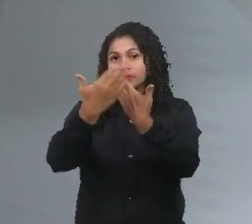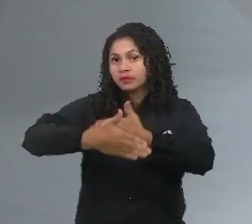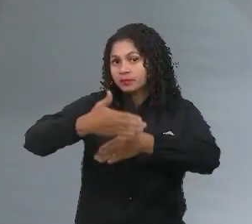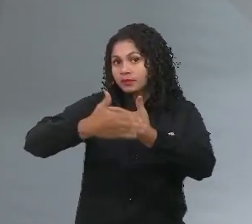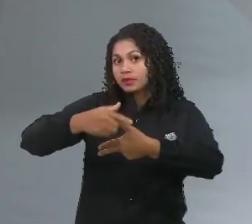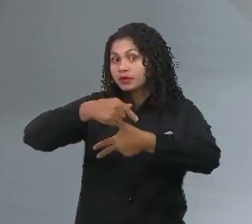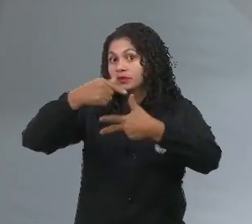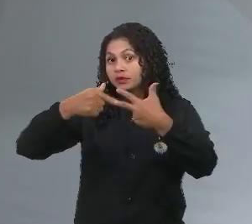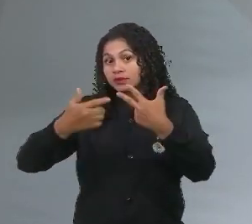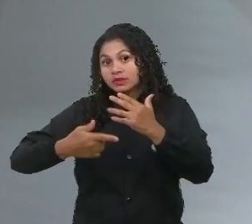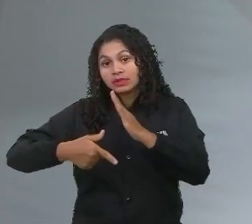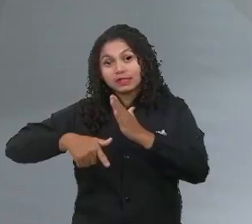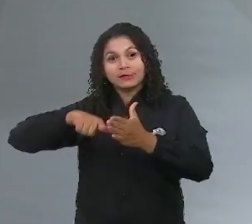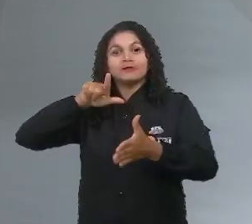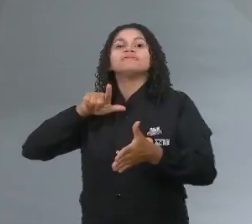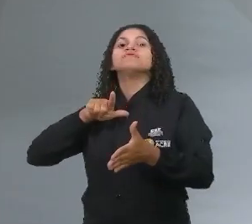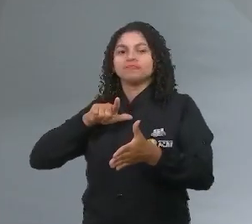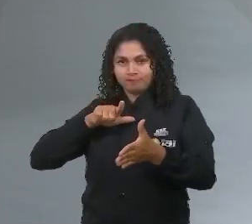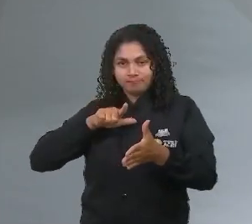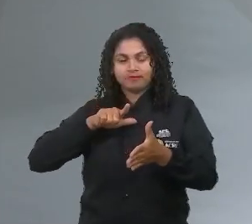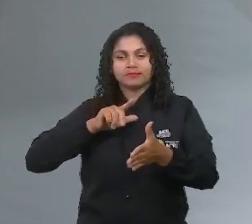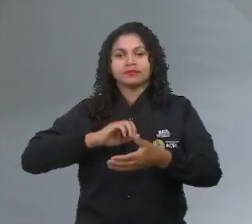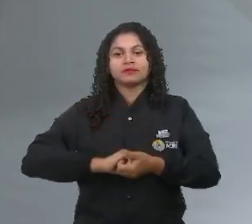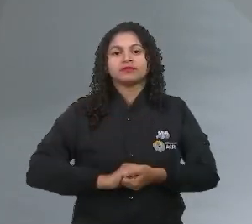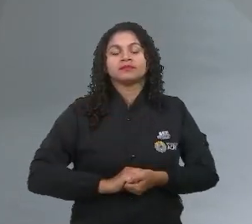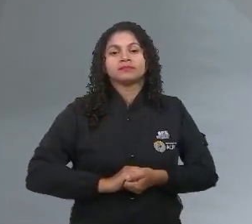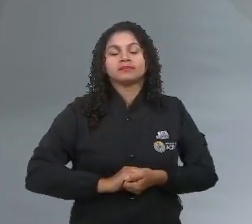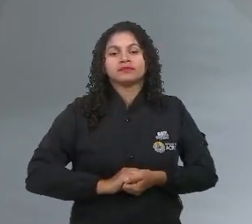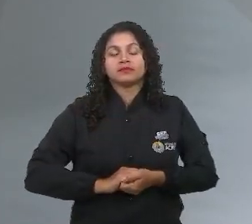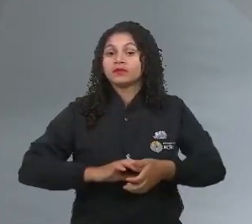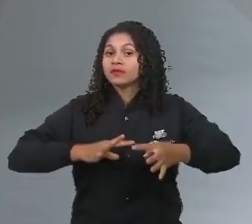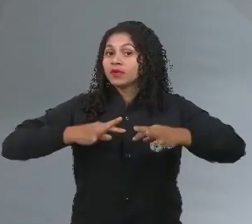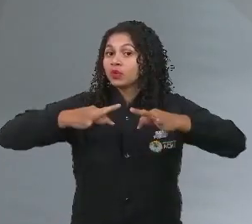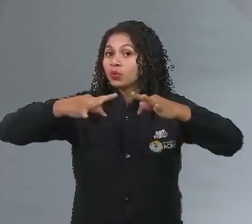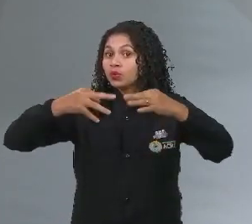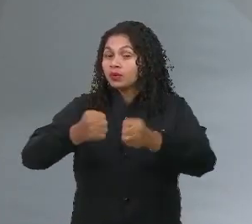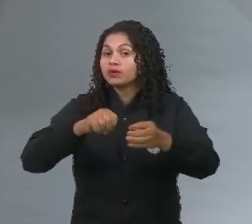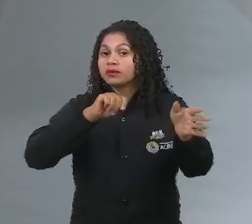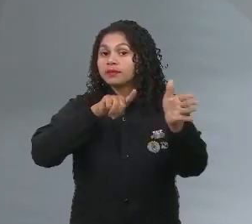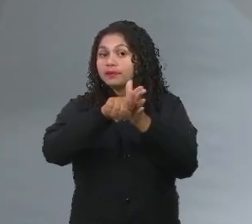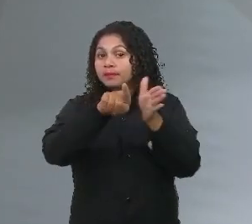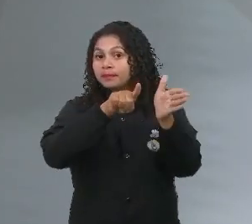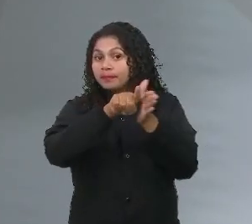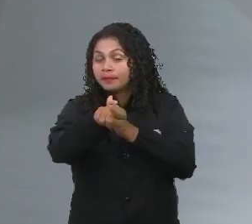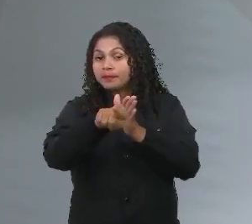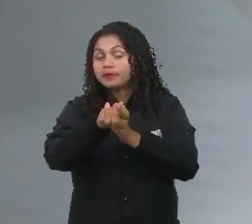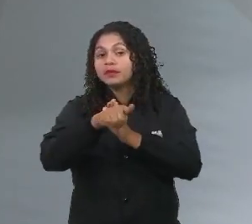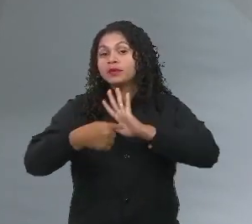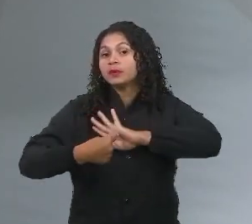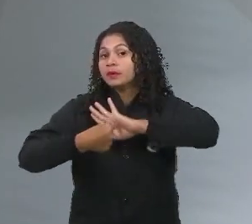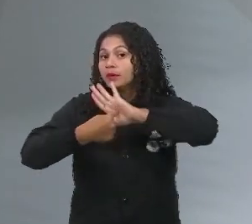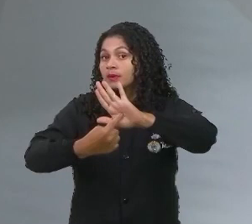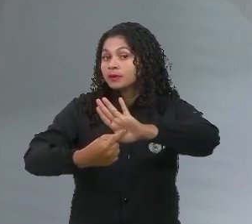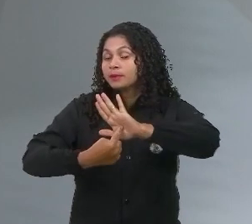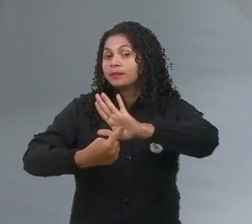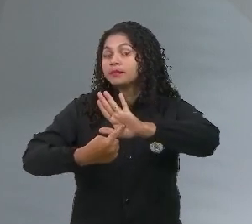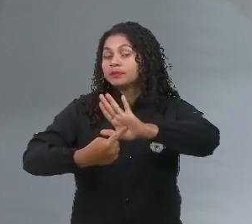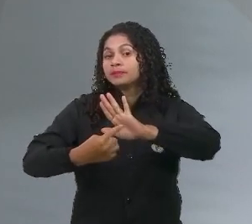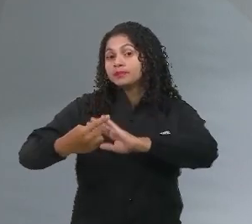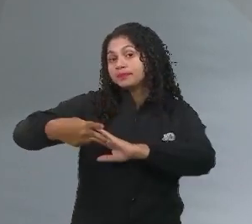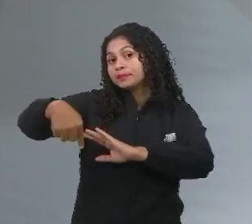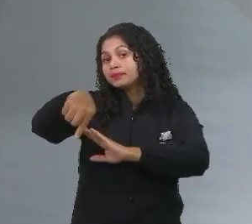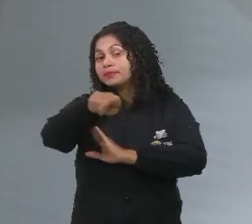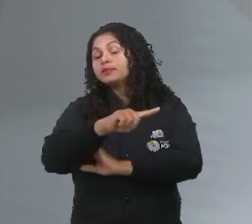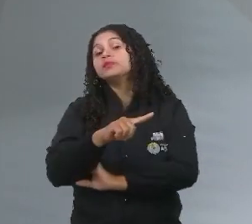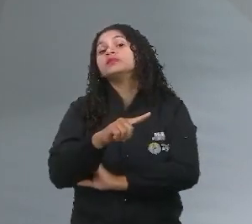Enems que foram aplicados anteriormente. E todas essas questões que eu irei apresentar a todos vocês